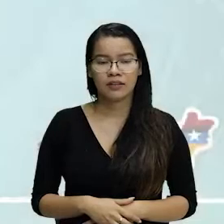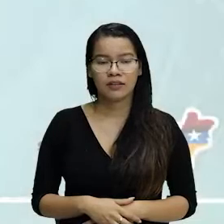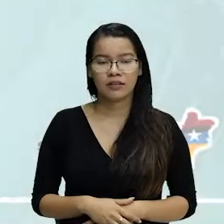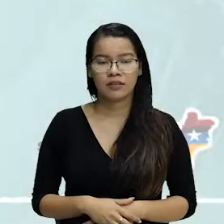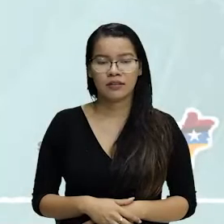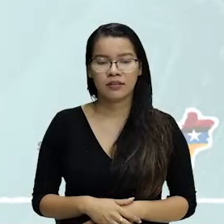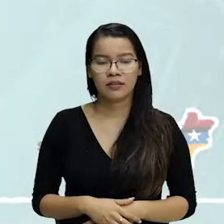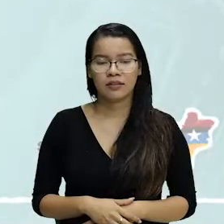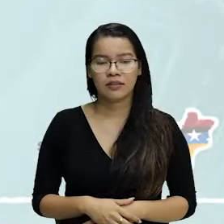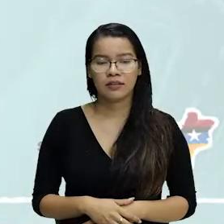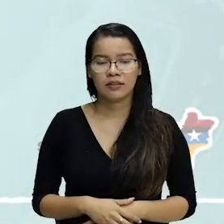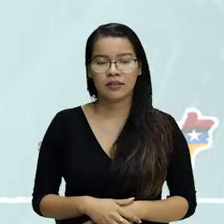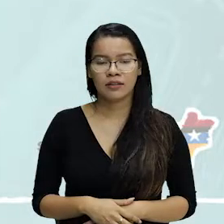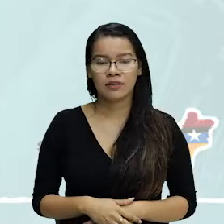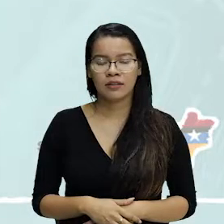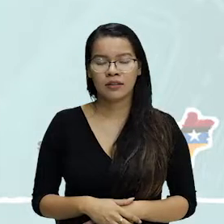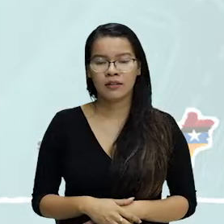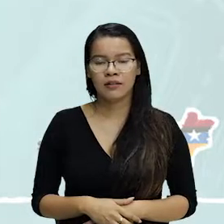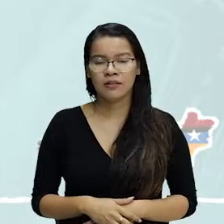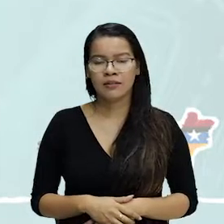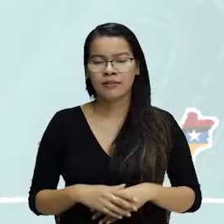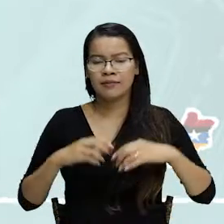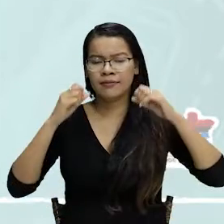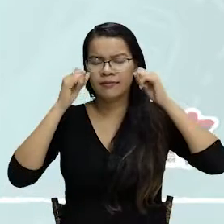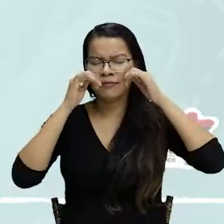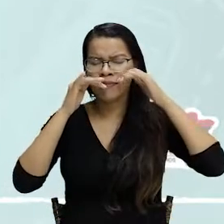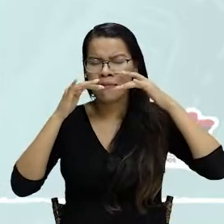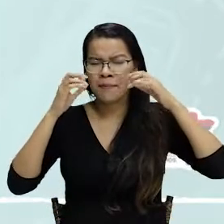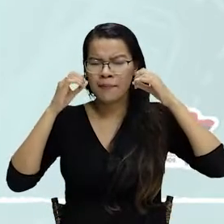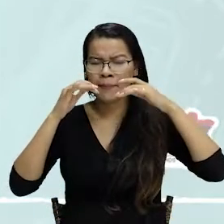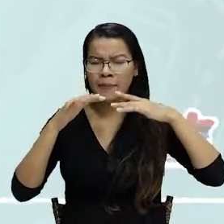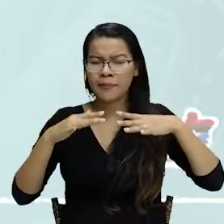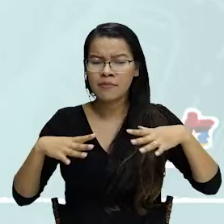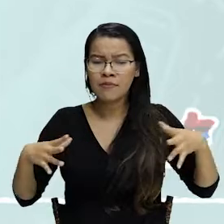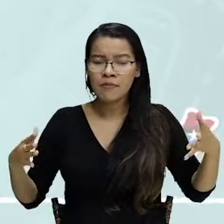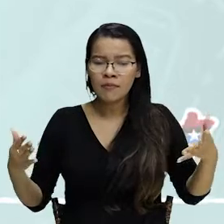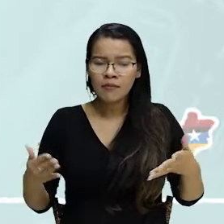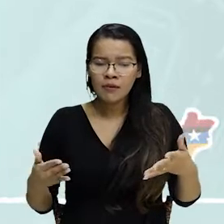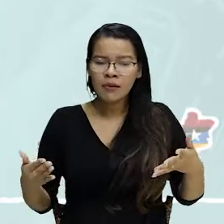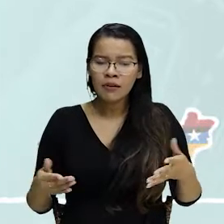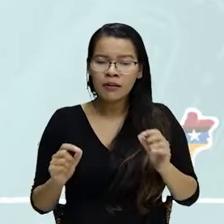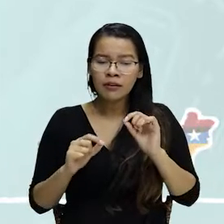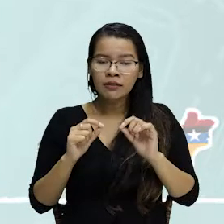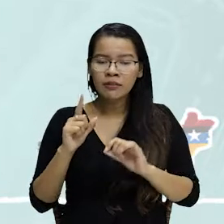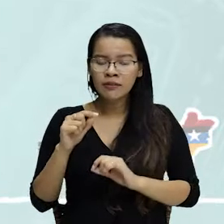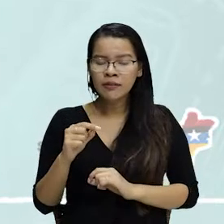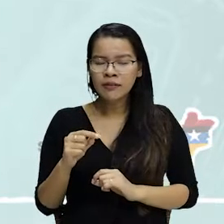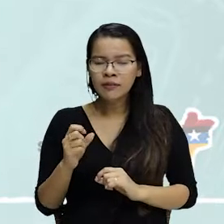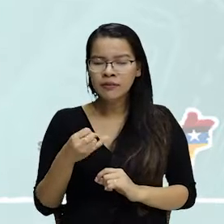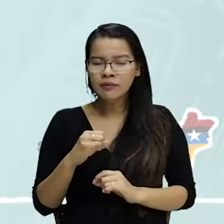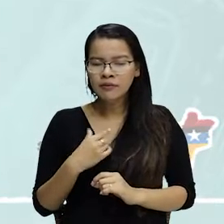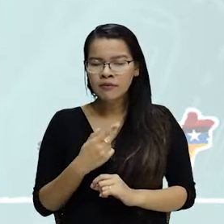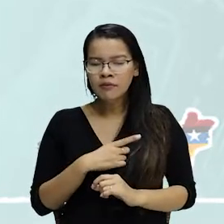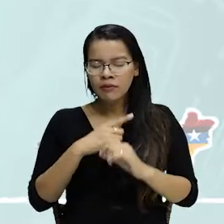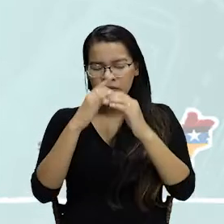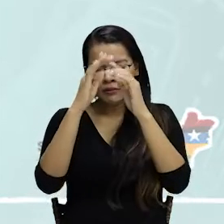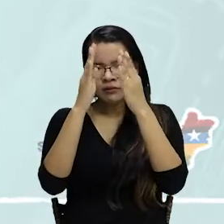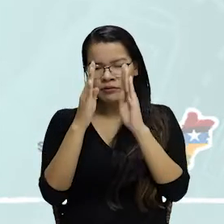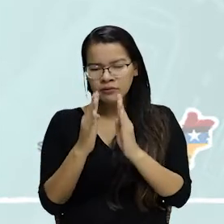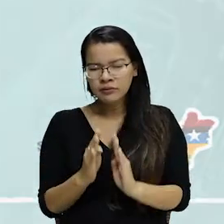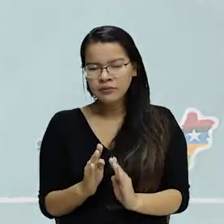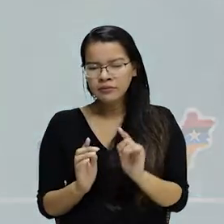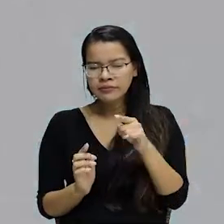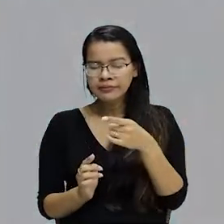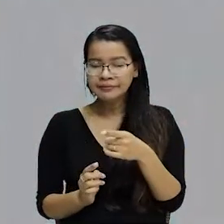Deixa eu ver. Dramaturgia contemporânea. O que é dramaturgia contemporânea? Né? Se a gente for levar em consideração, vocês